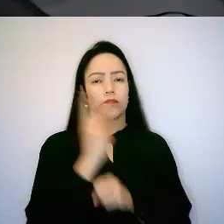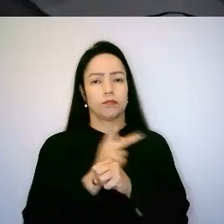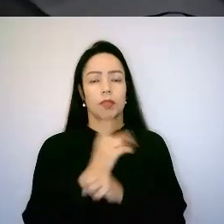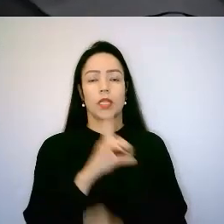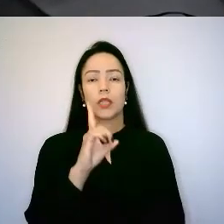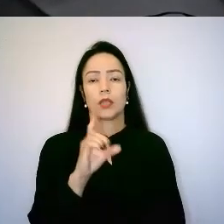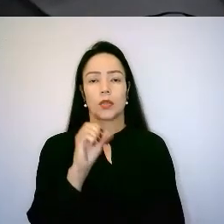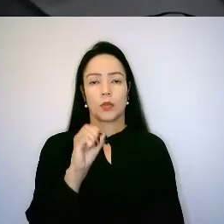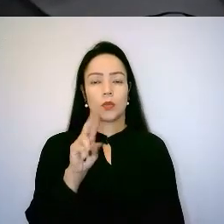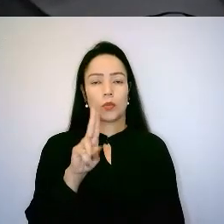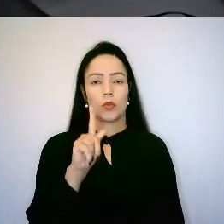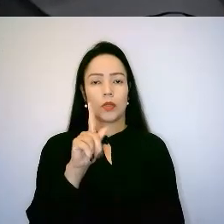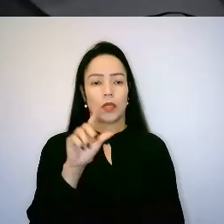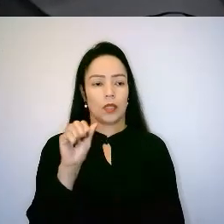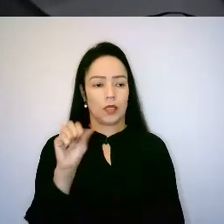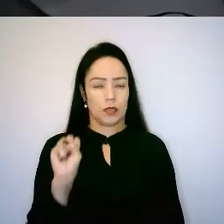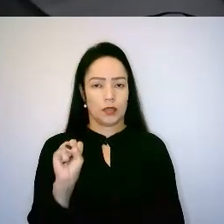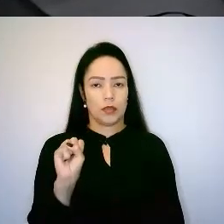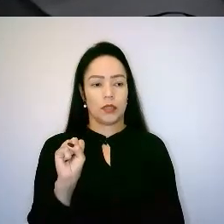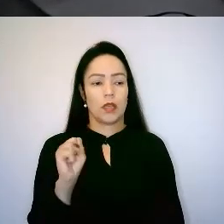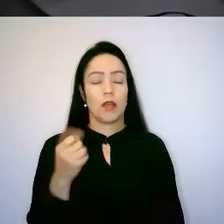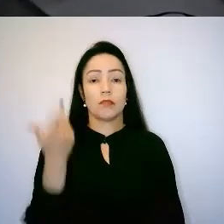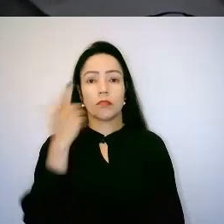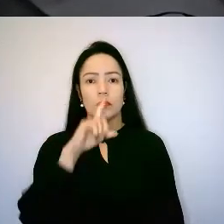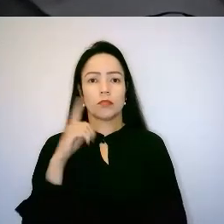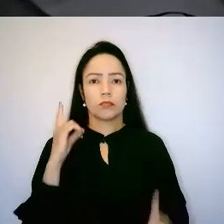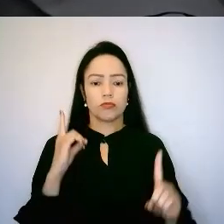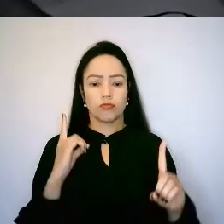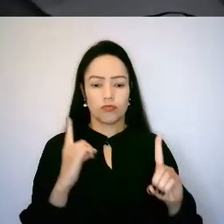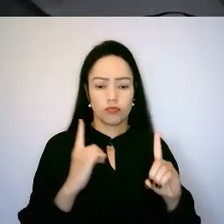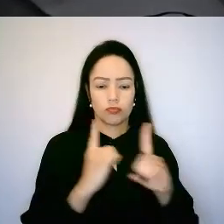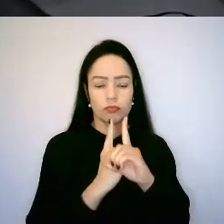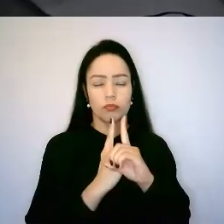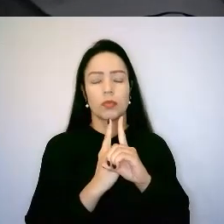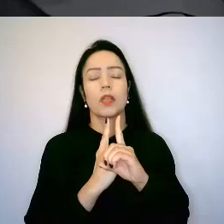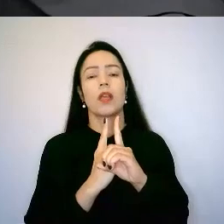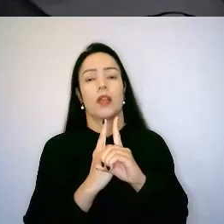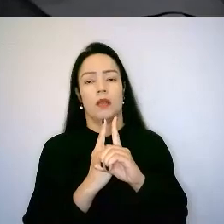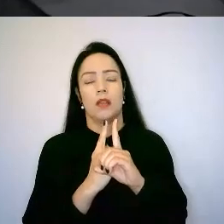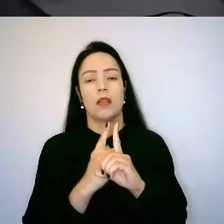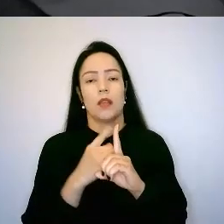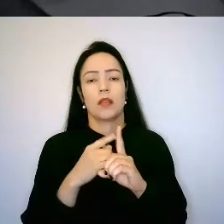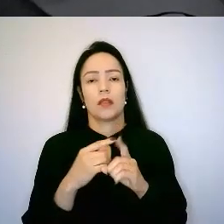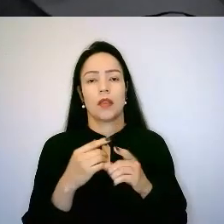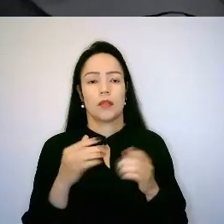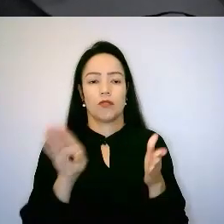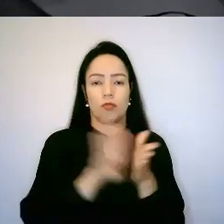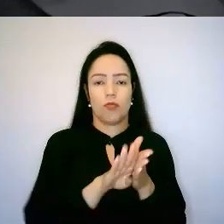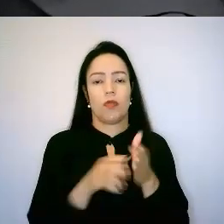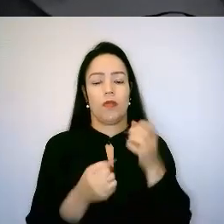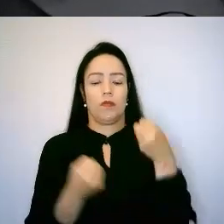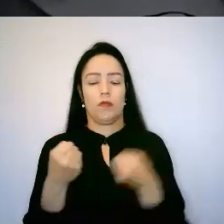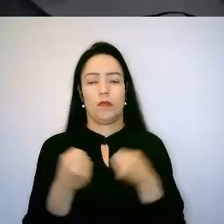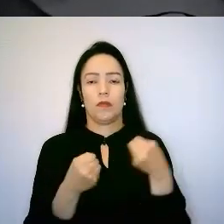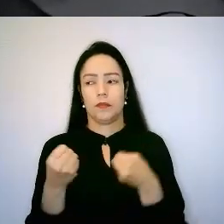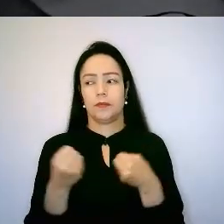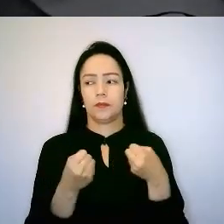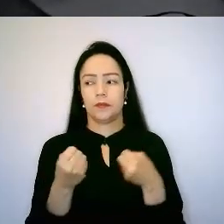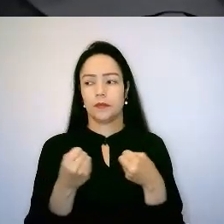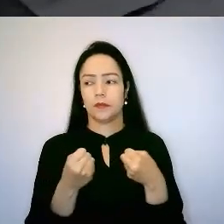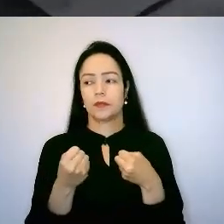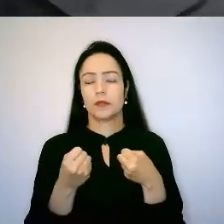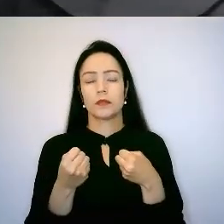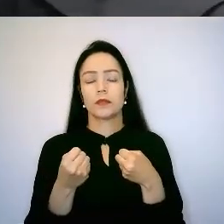alcançou quando o Douglas já tinha chegado ao seu veículo e lá ele já disparou